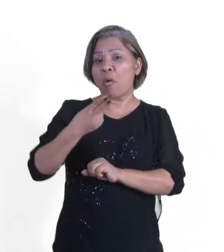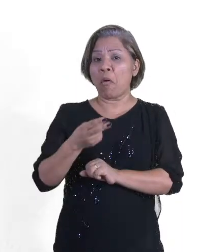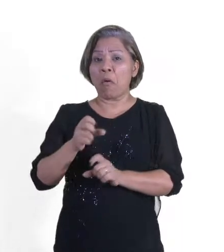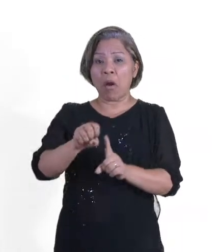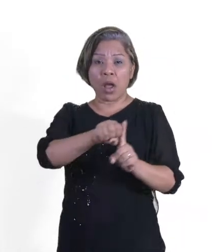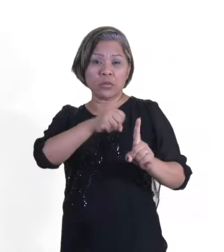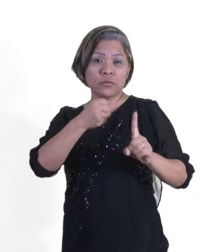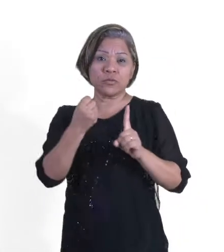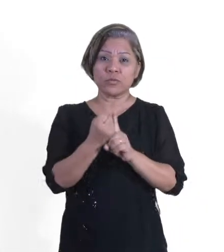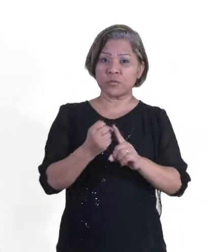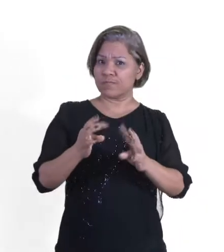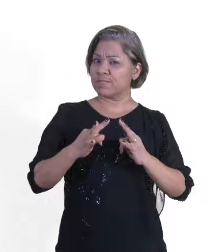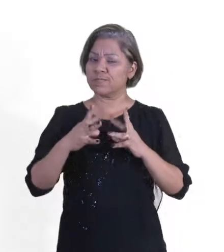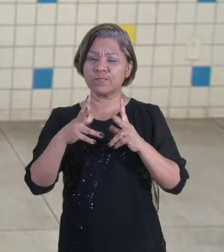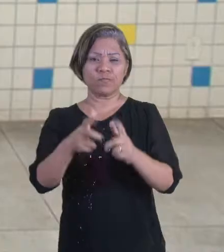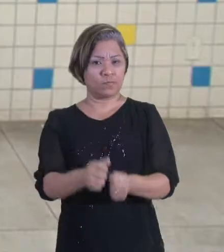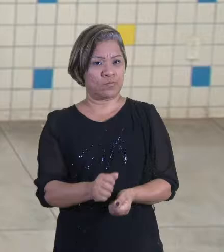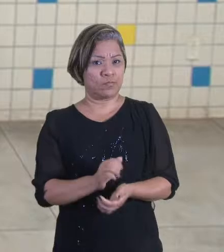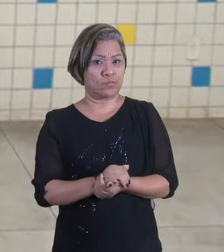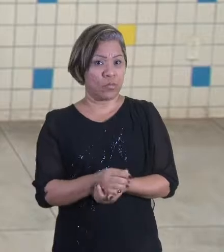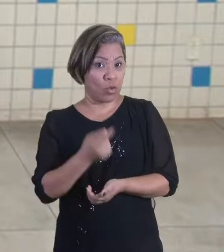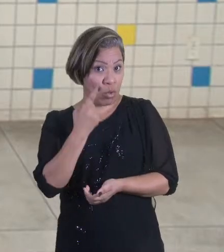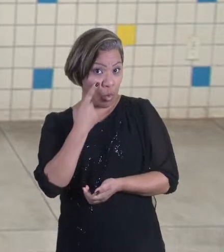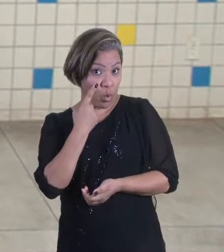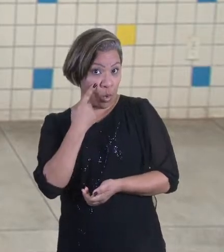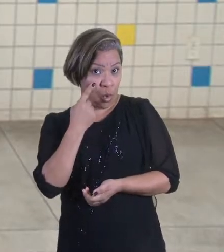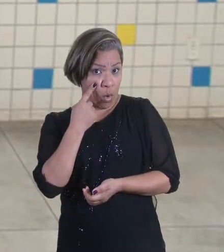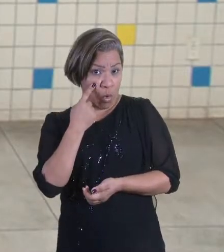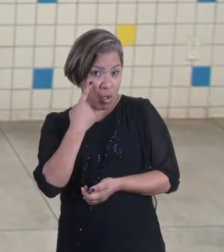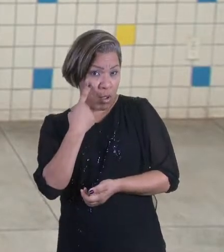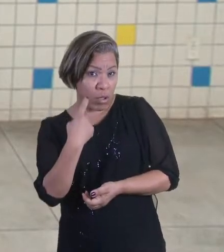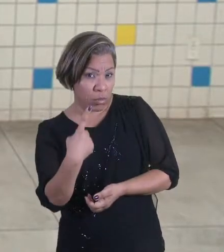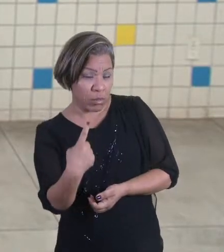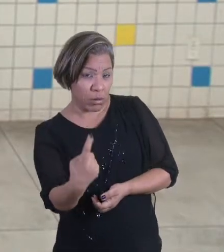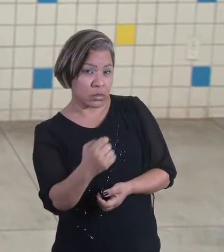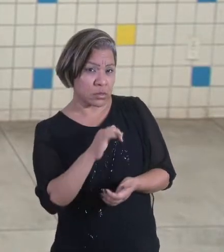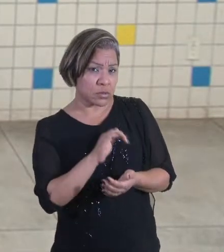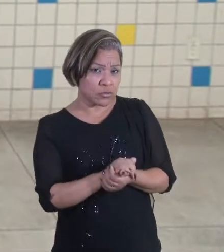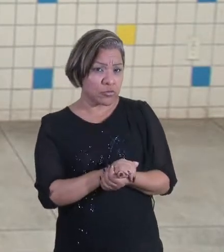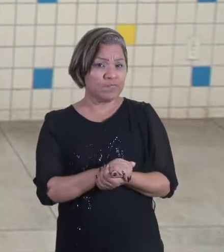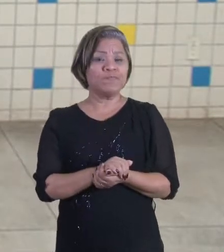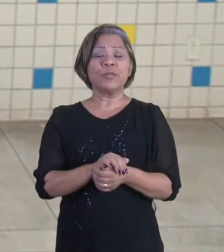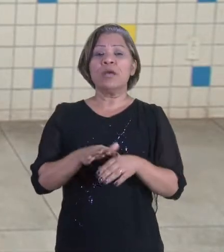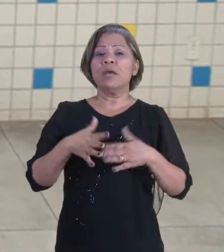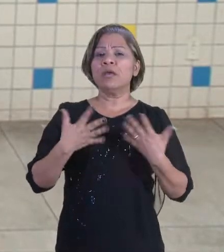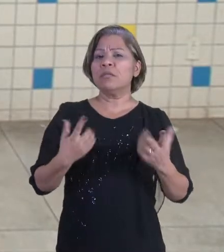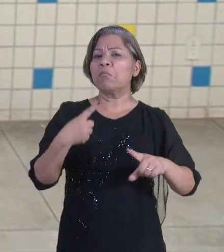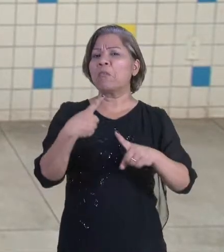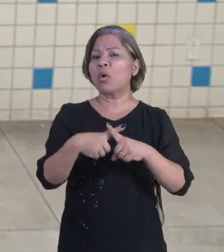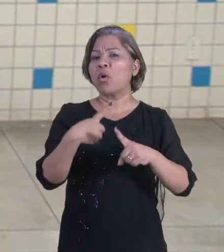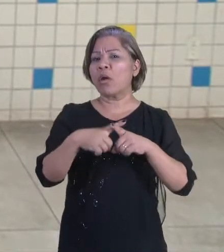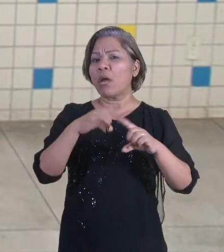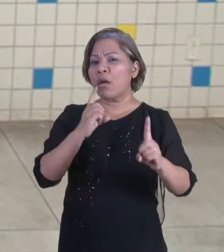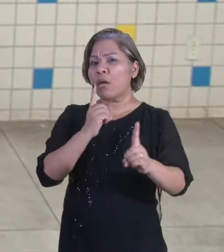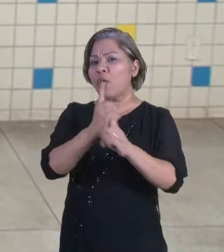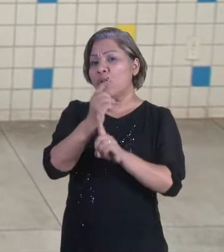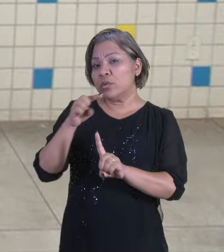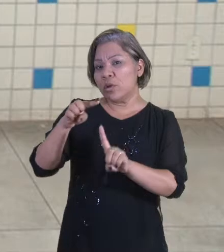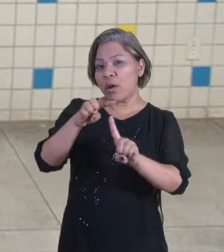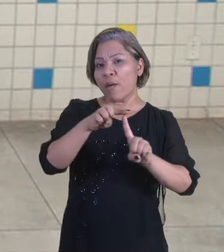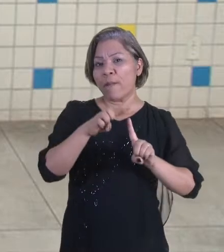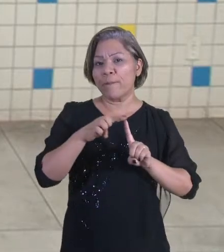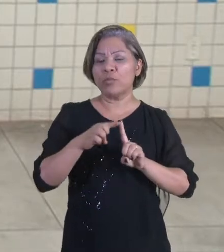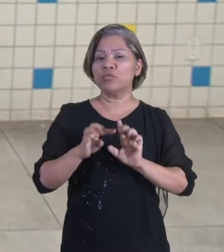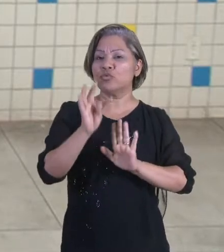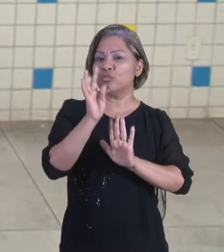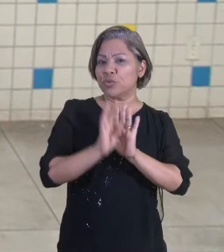geral. Então, olha que interessante. Olha, será por qual motivo que nós encontramos esse tipo de texto em